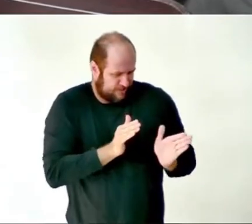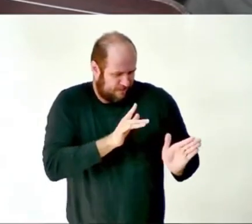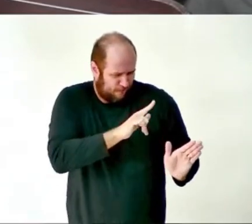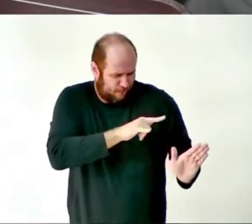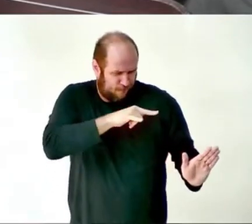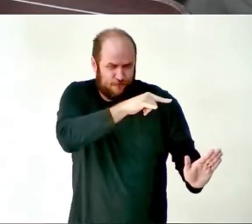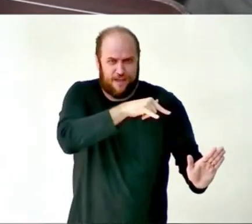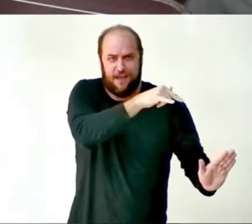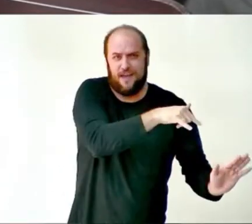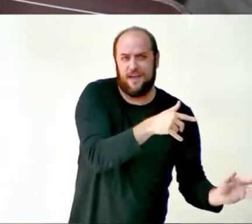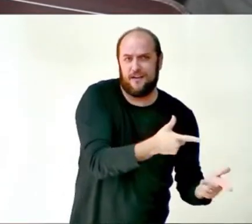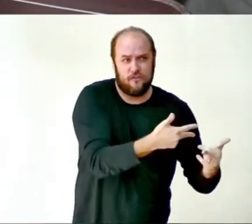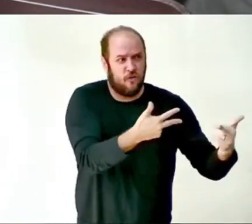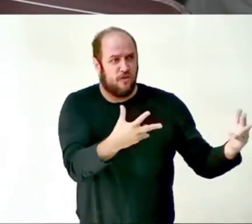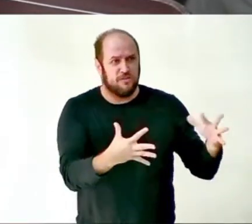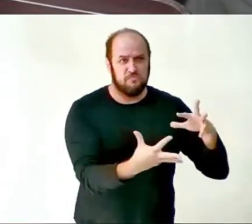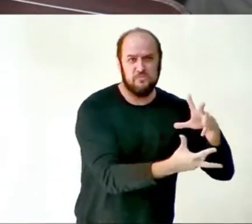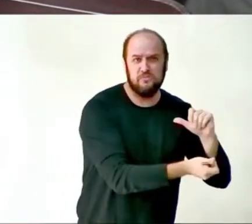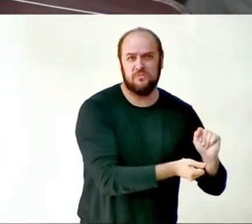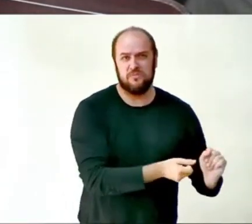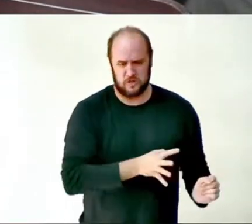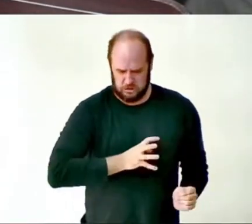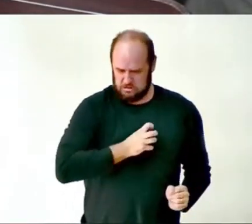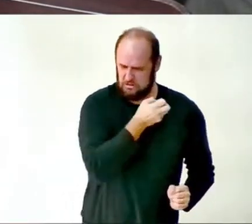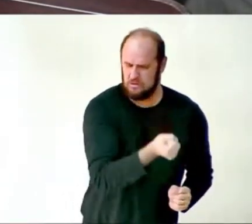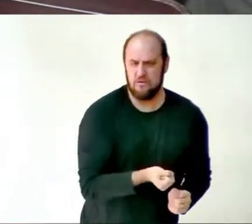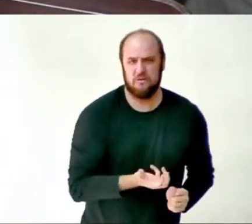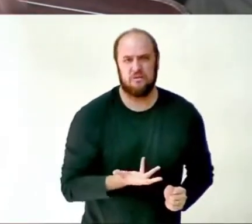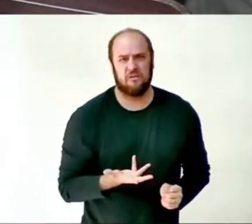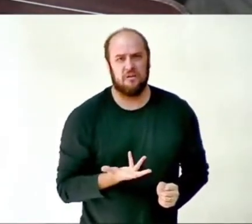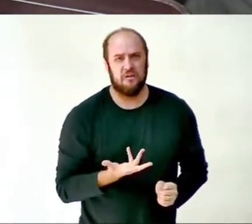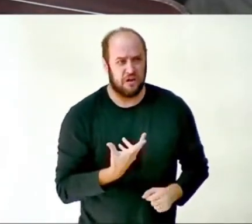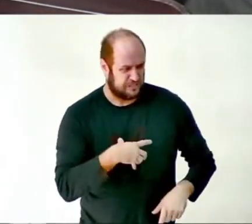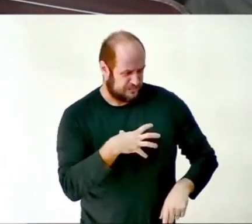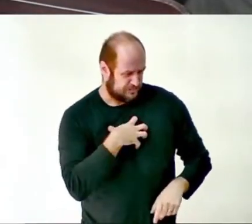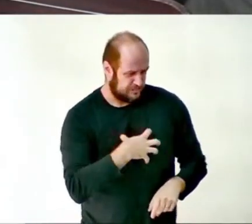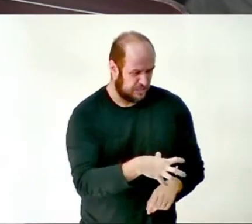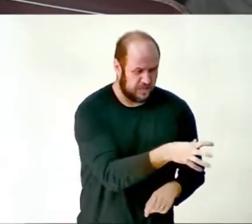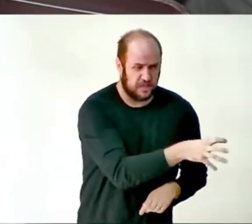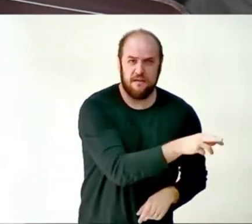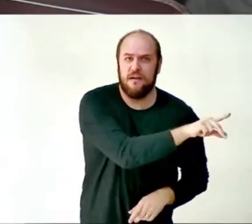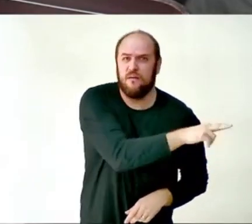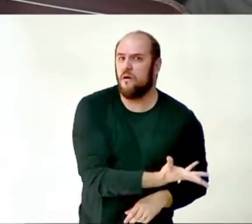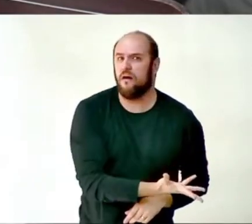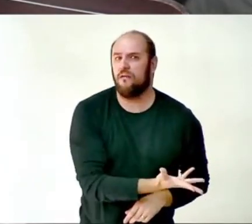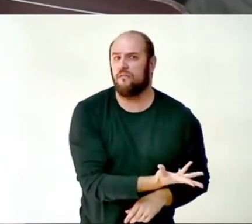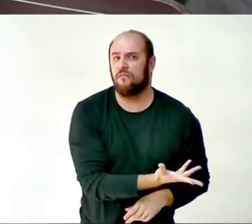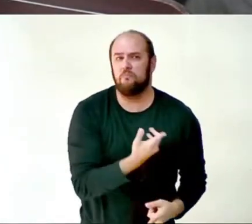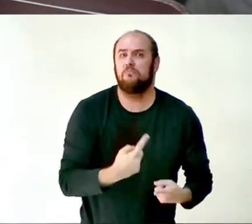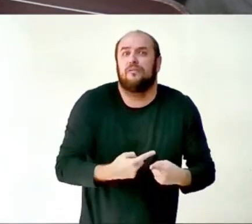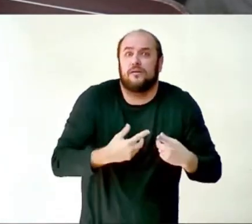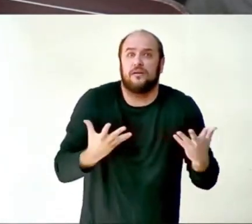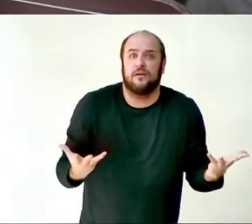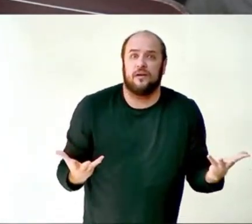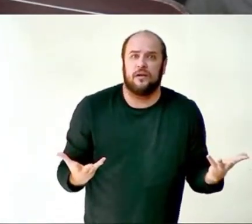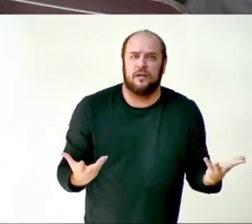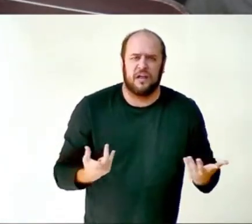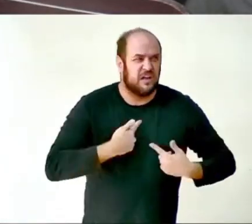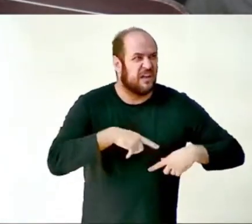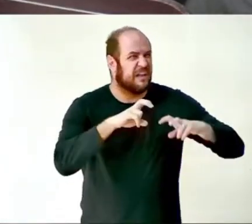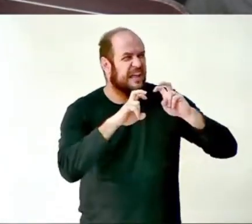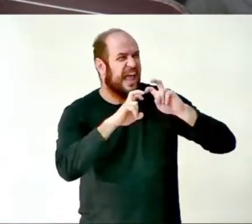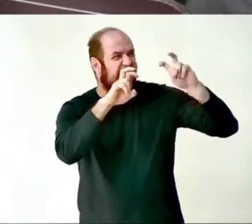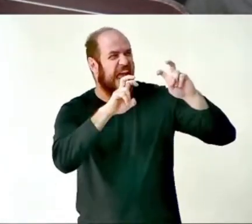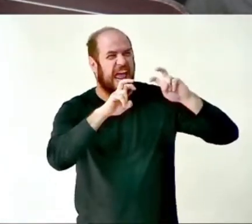vezes? Por que nós sentimos praticamente o mesmo ódio que as pessoas sentem? Por que nós gritamos